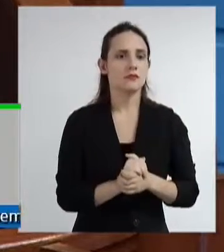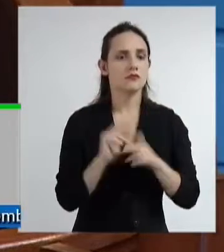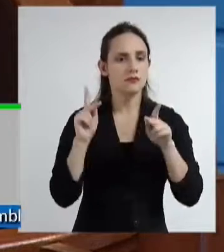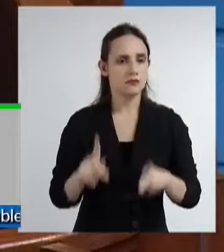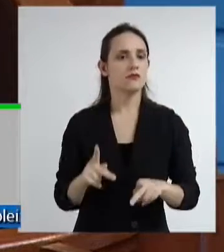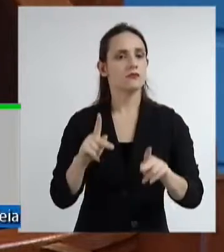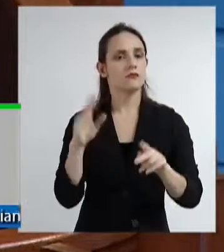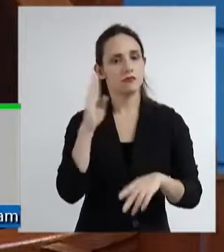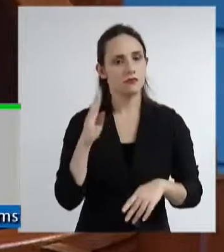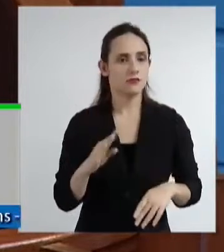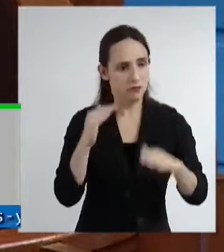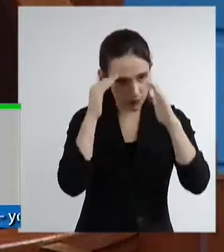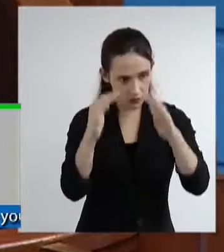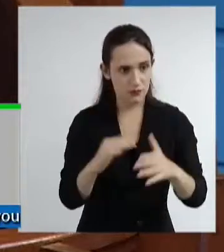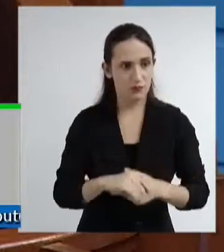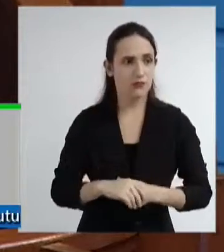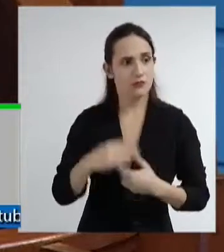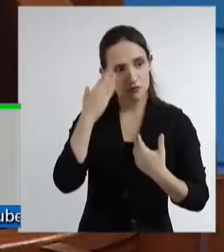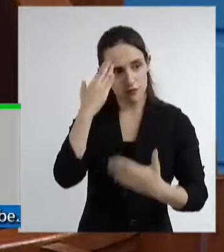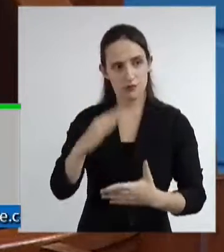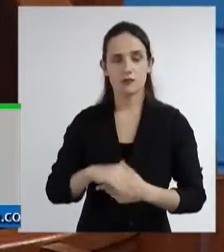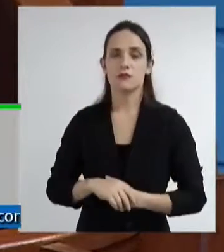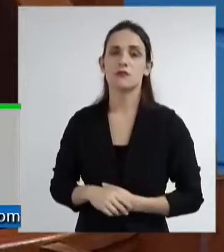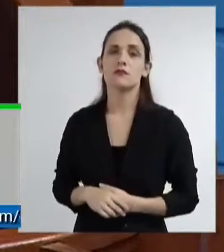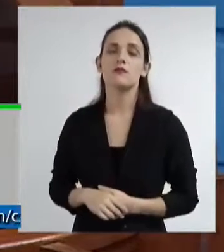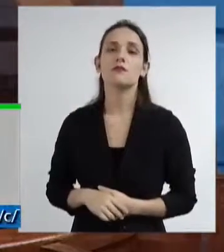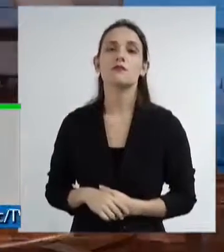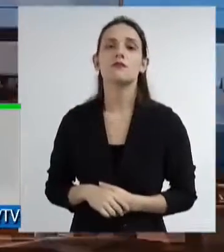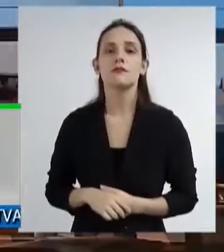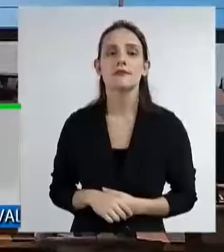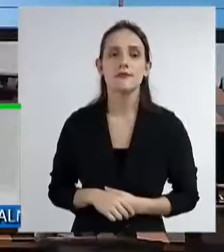brasileira. Esta é a palavra, respeito. Muito obrigado.